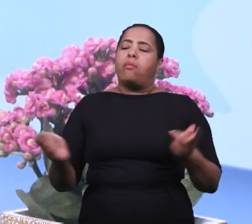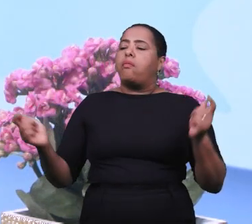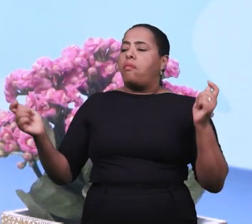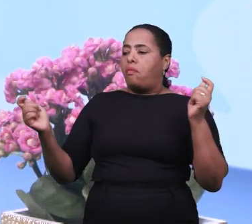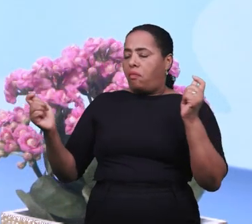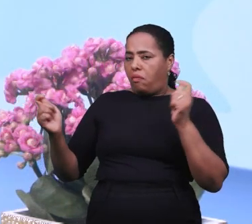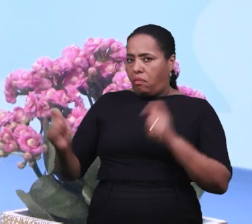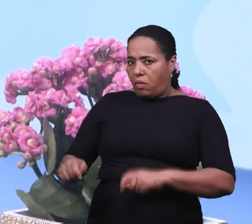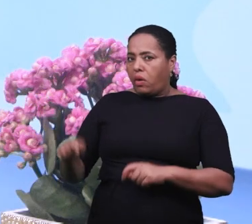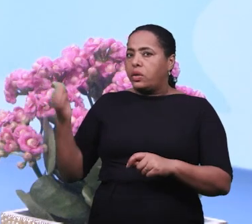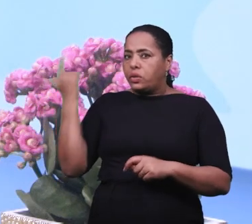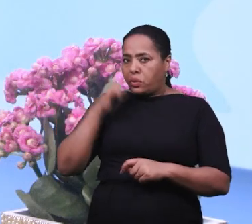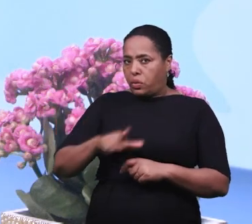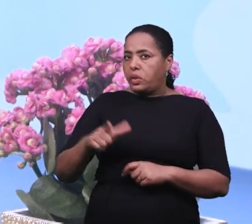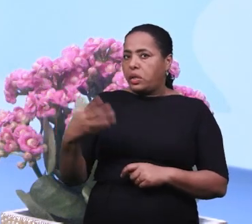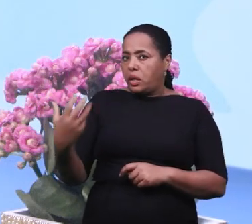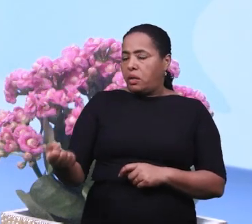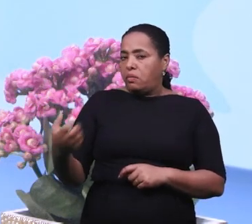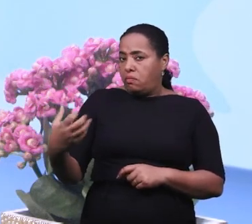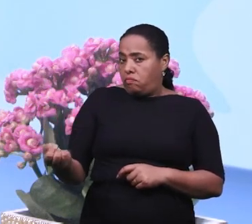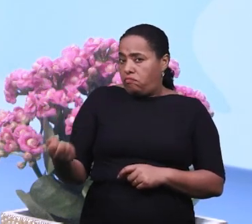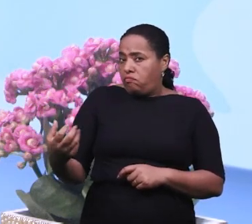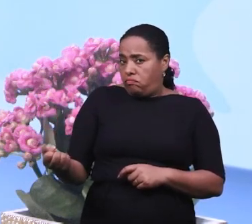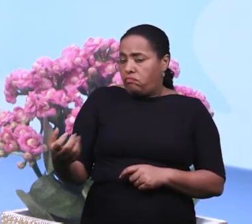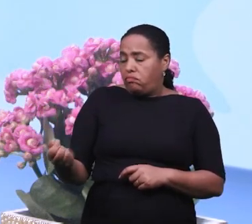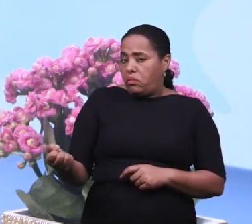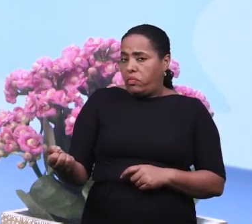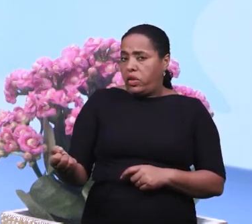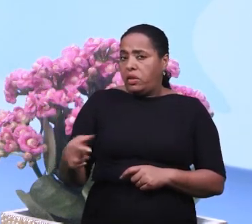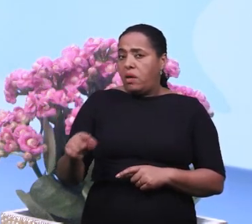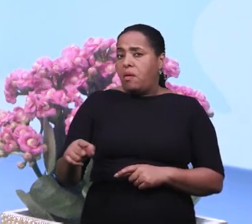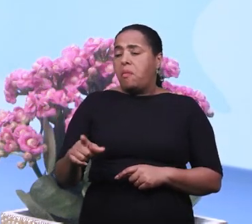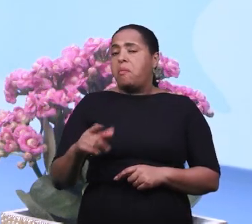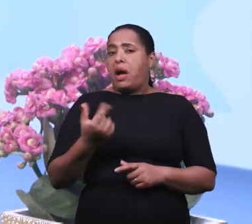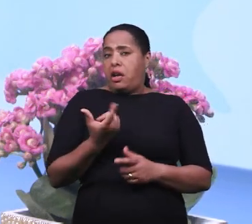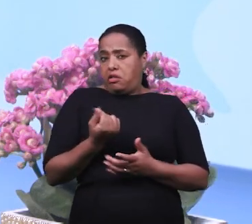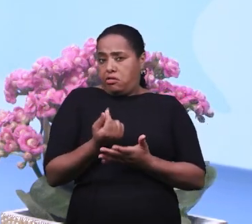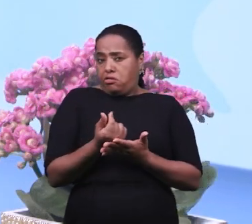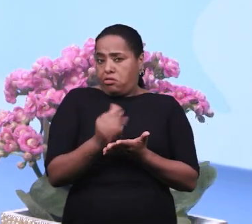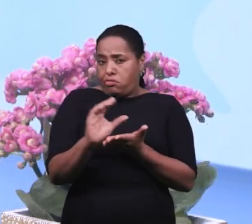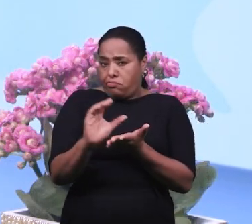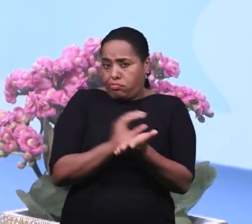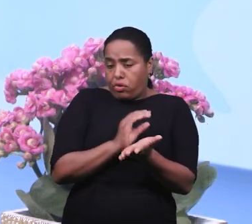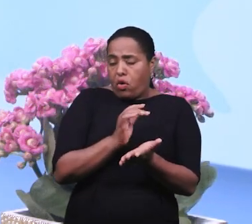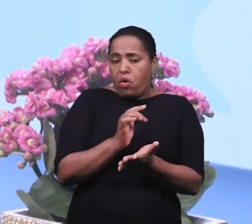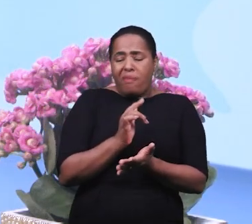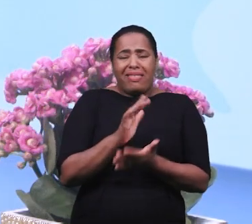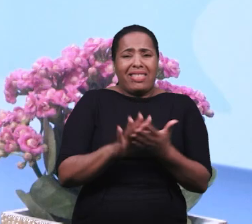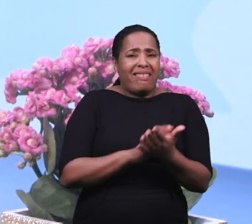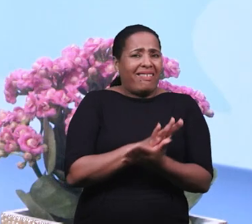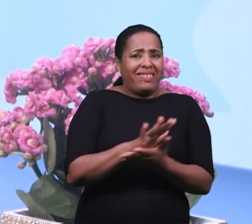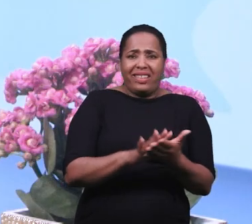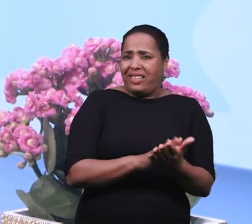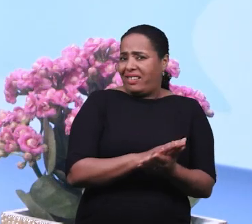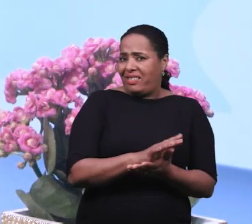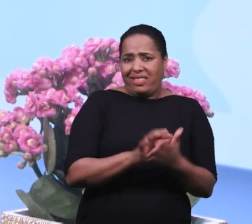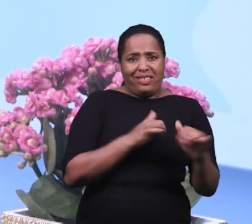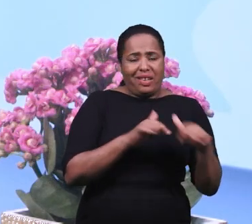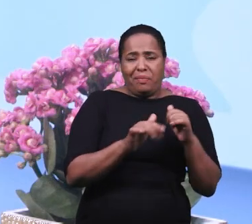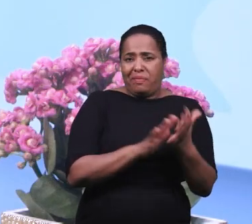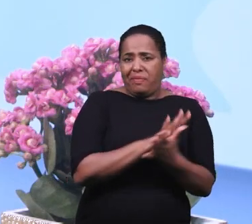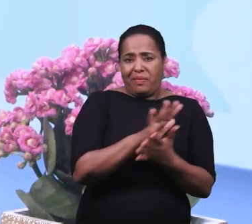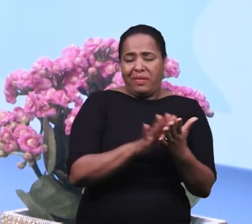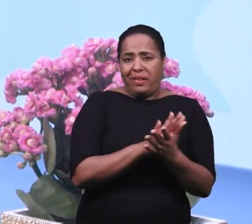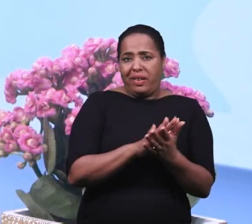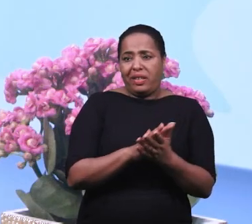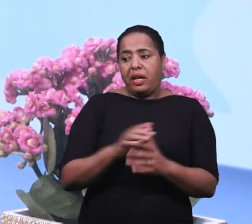possível ela conseguir esse benefício, mas ela não pode ter nenhuma renda de forma alguma. E quando eu falo da contribuição, é importante ela